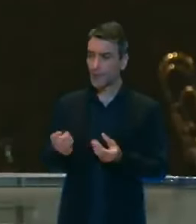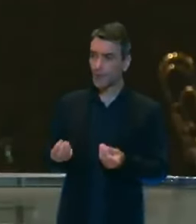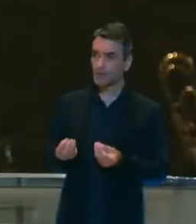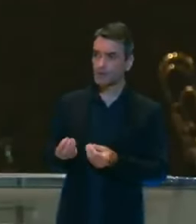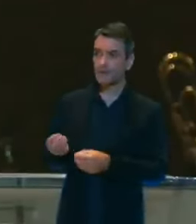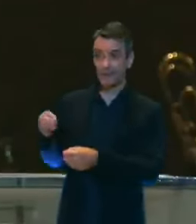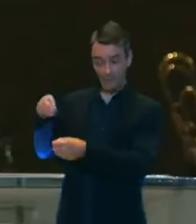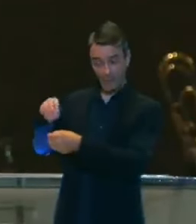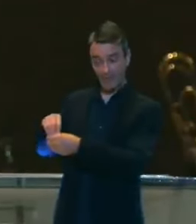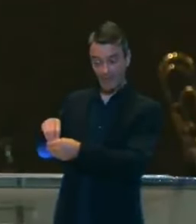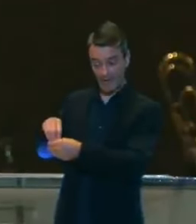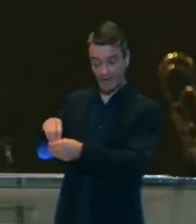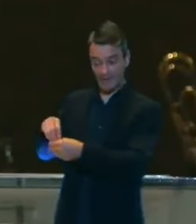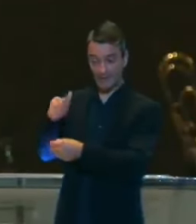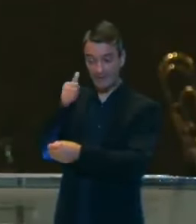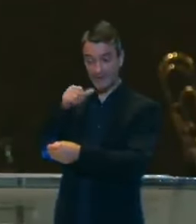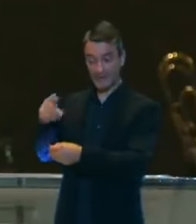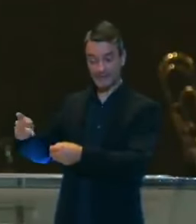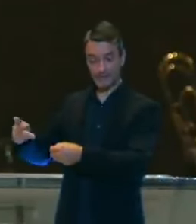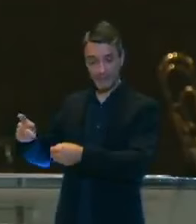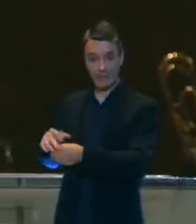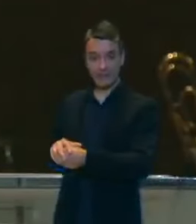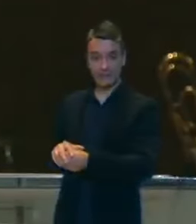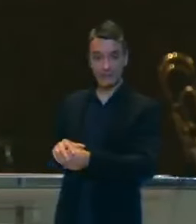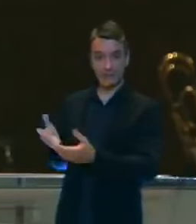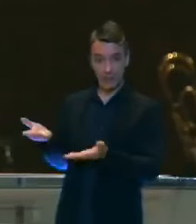para essa irmã que trabalha aí, que ajuda vocês.